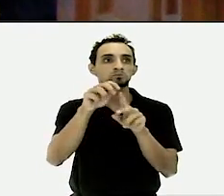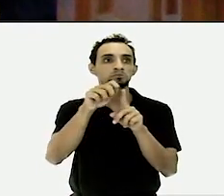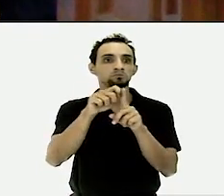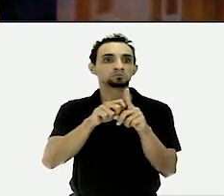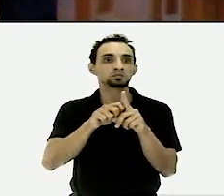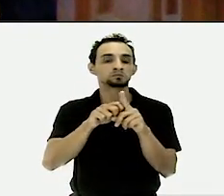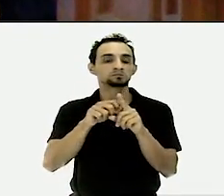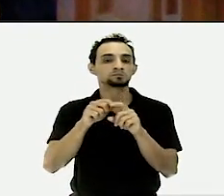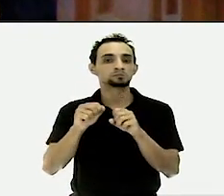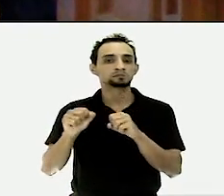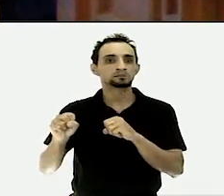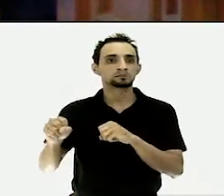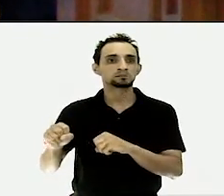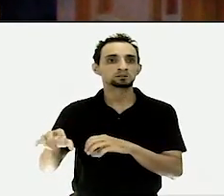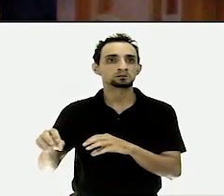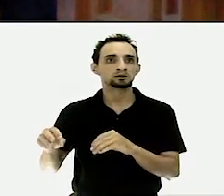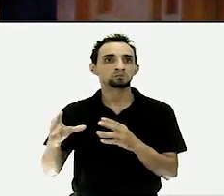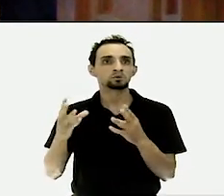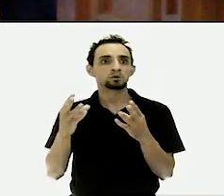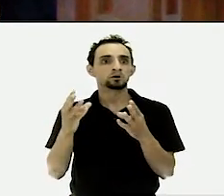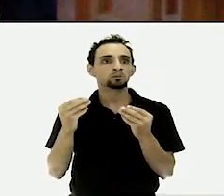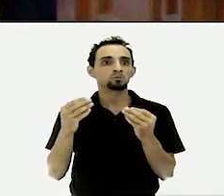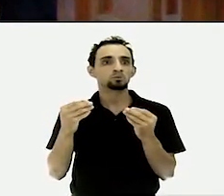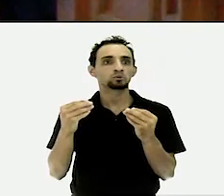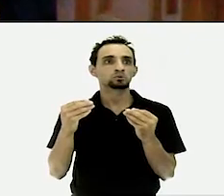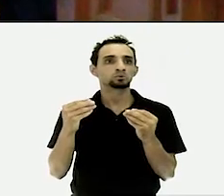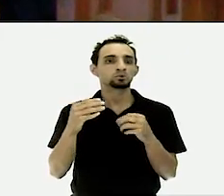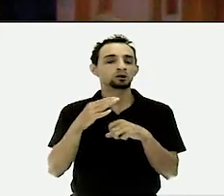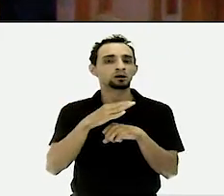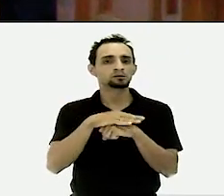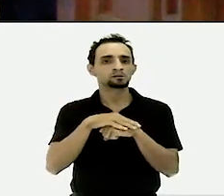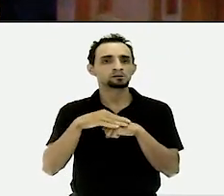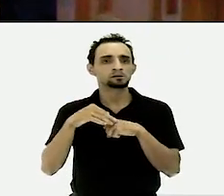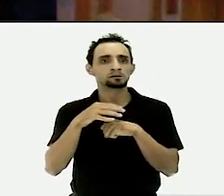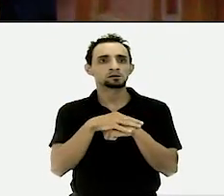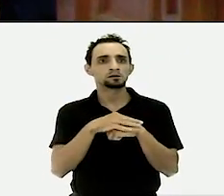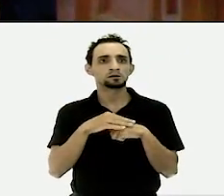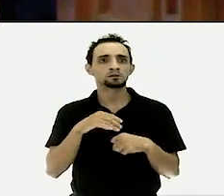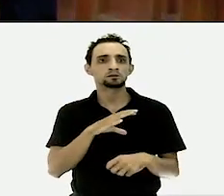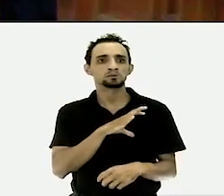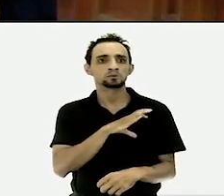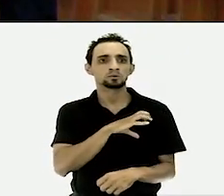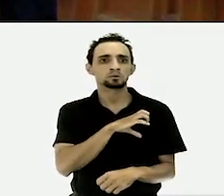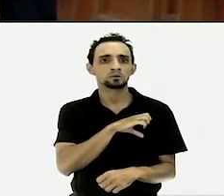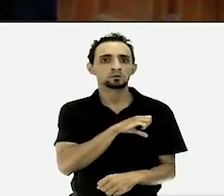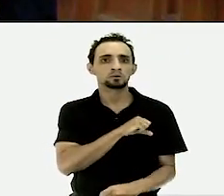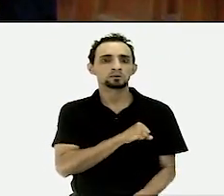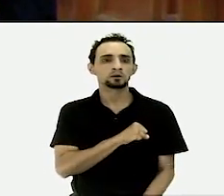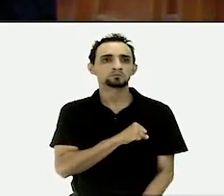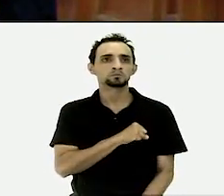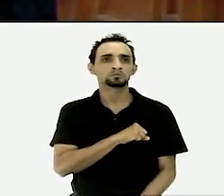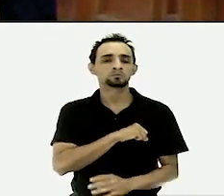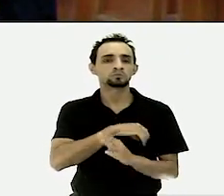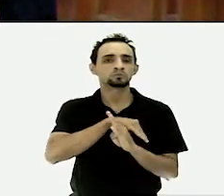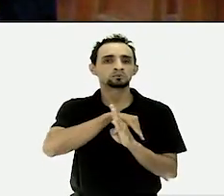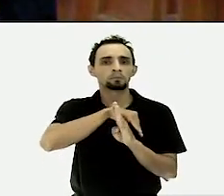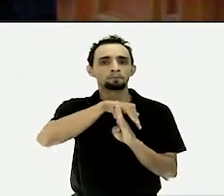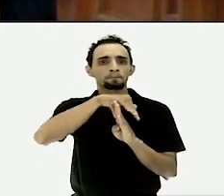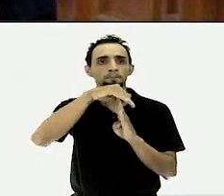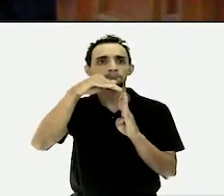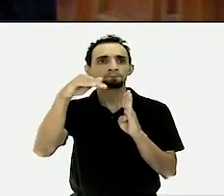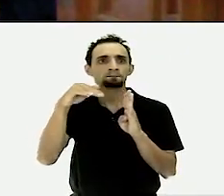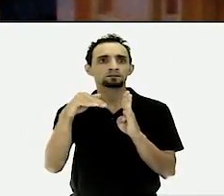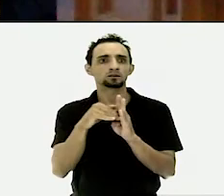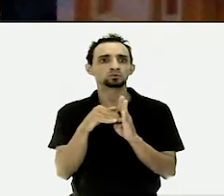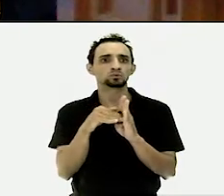estão desenvolvendo um excelente papel. E também chamar a atenção também, o senhor presidente, a audiência daqui, referente